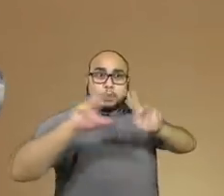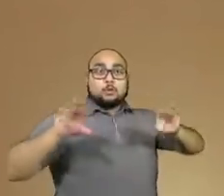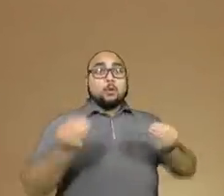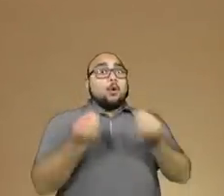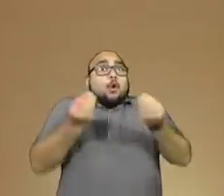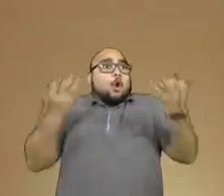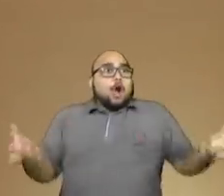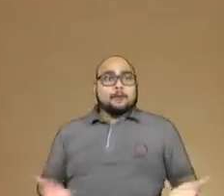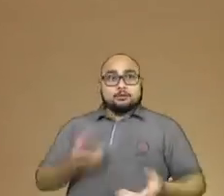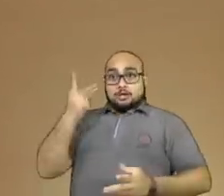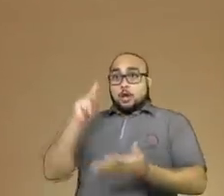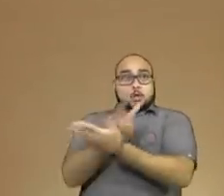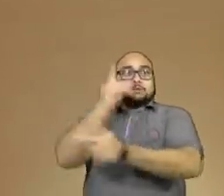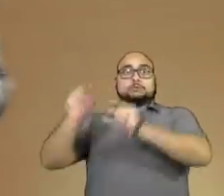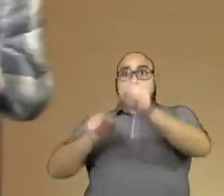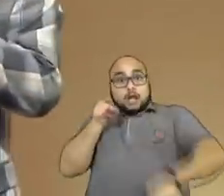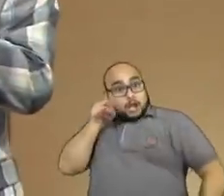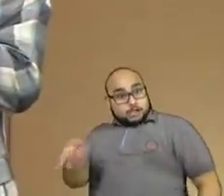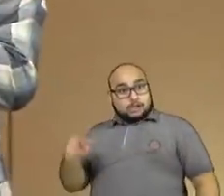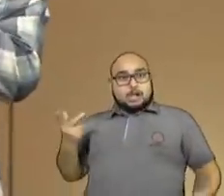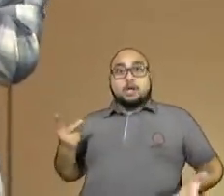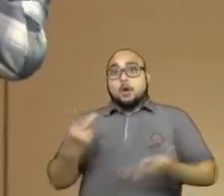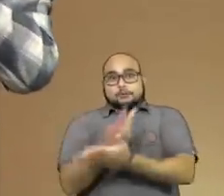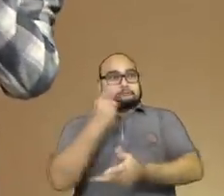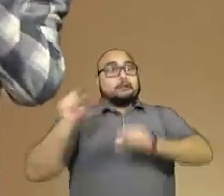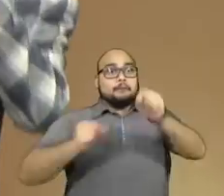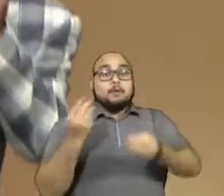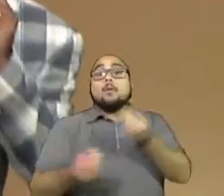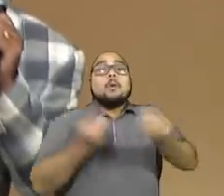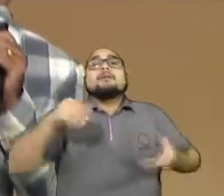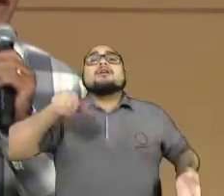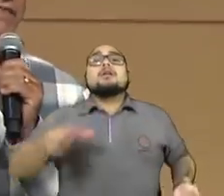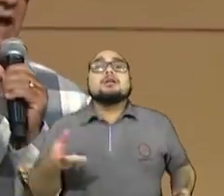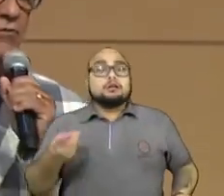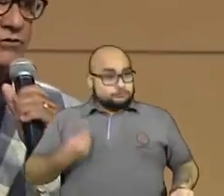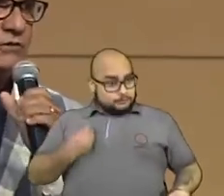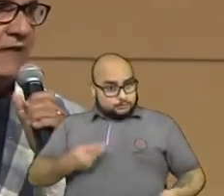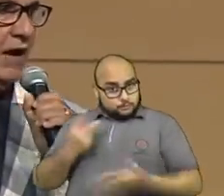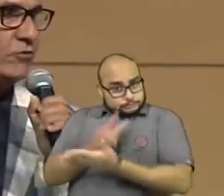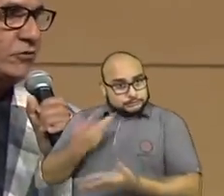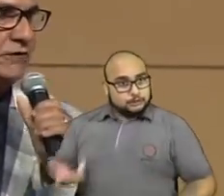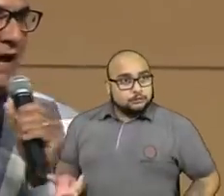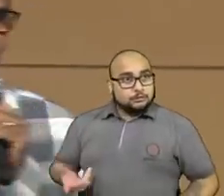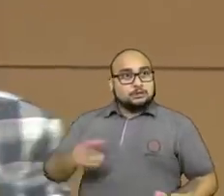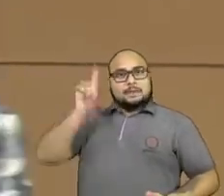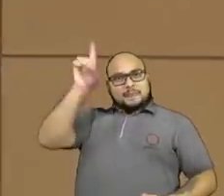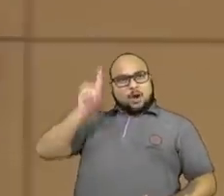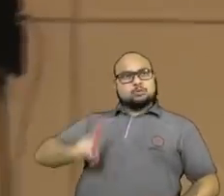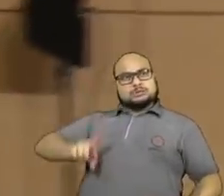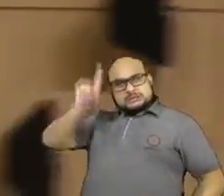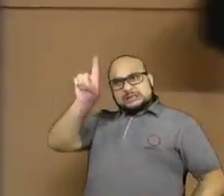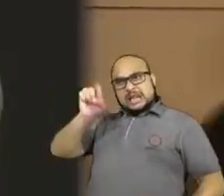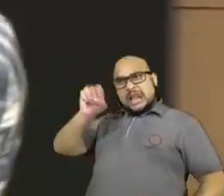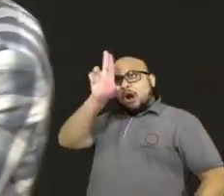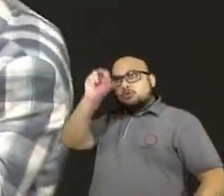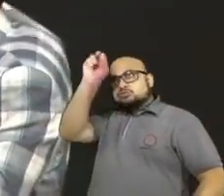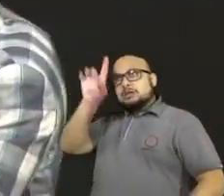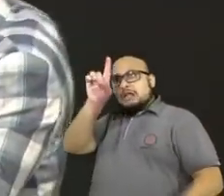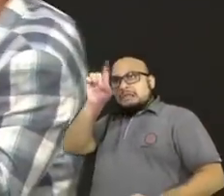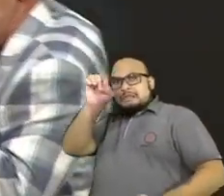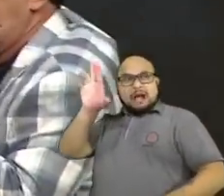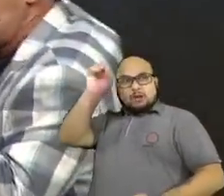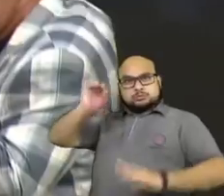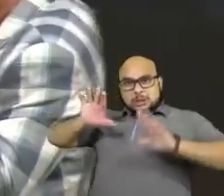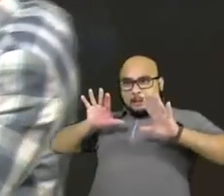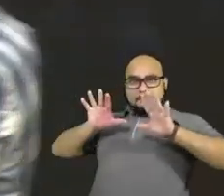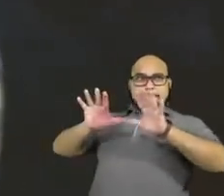aconteceu isso com esse cara? Como é que aconteceu isso com você? Deus, Deus, Deus, é a mão de Deus, é o favor